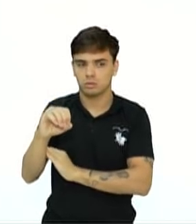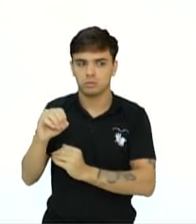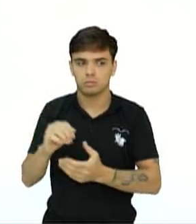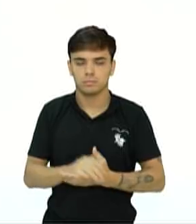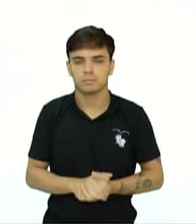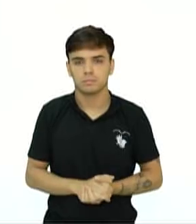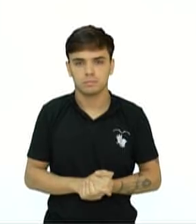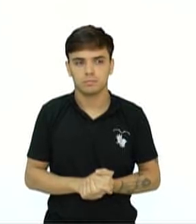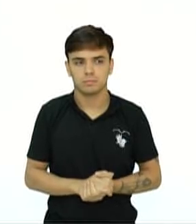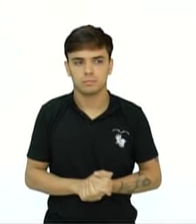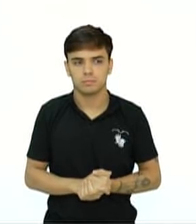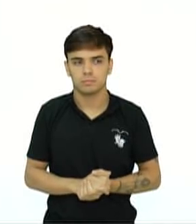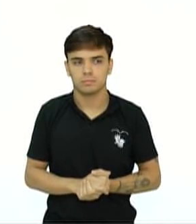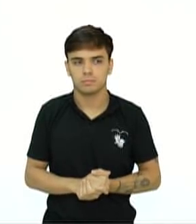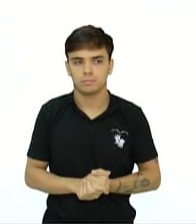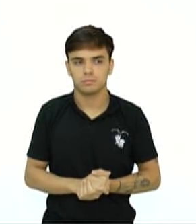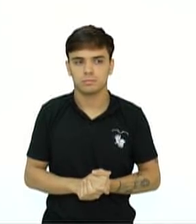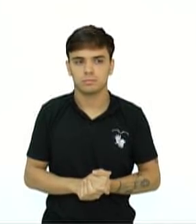DNA.